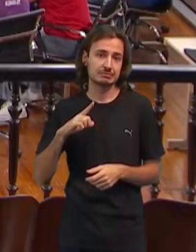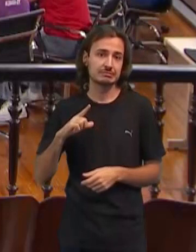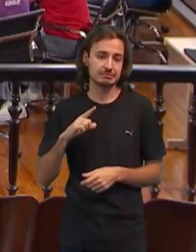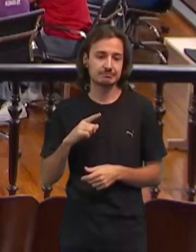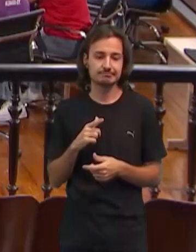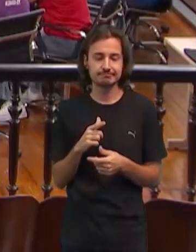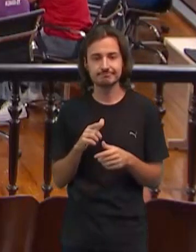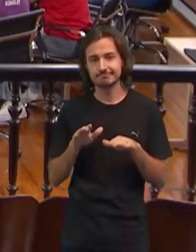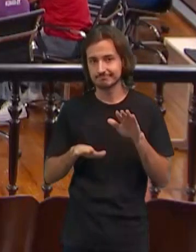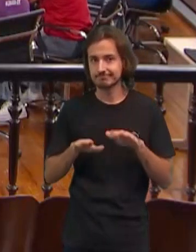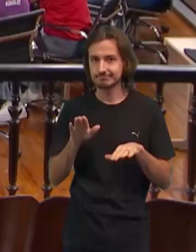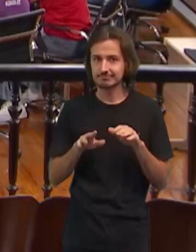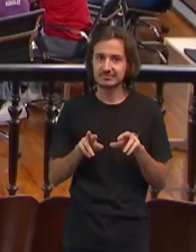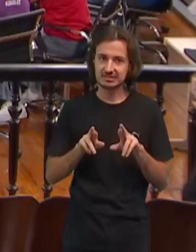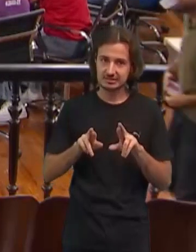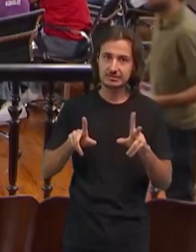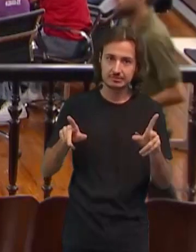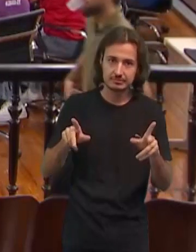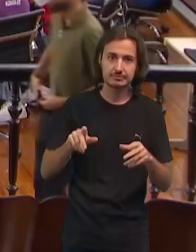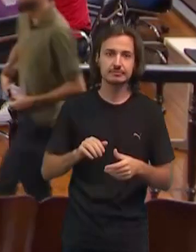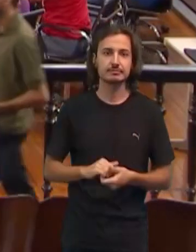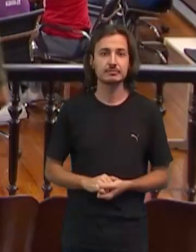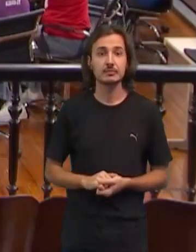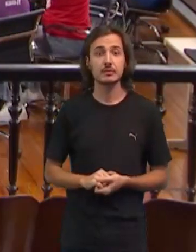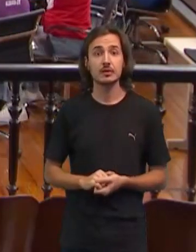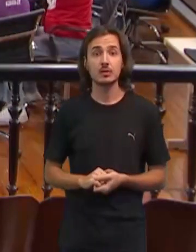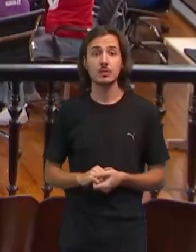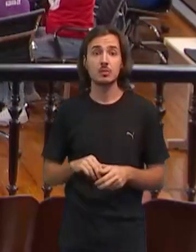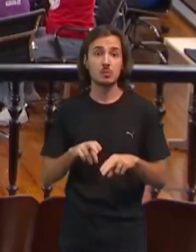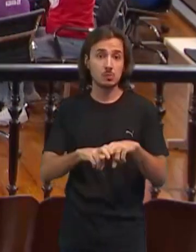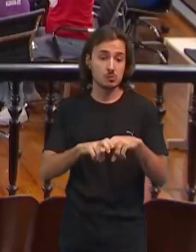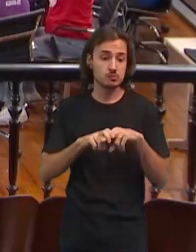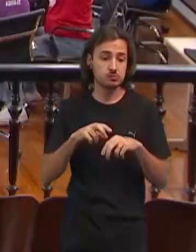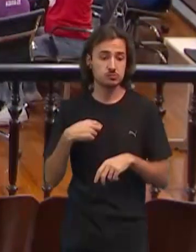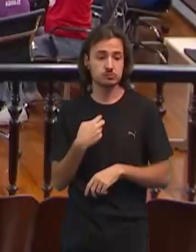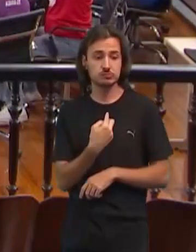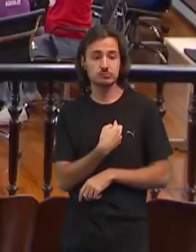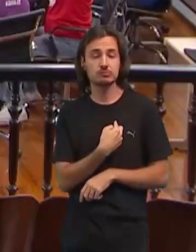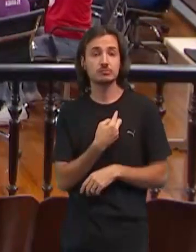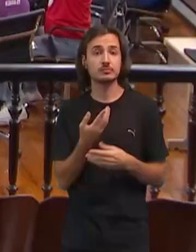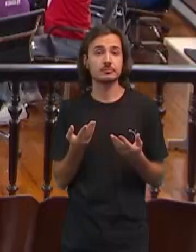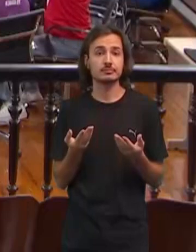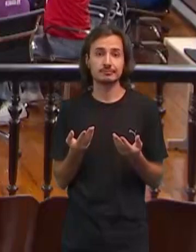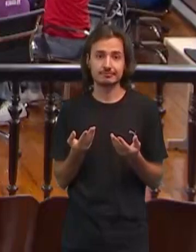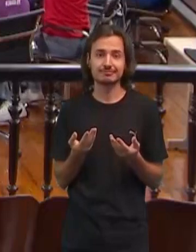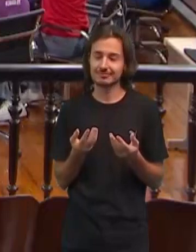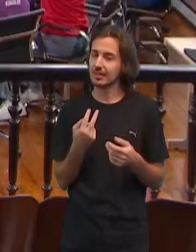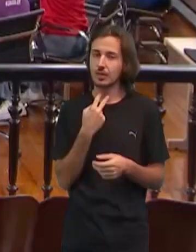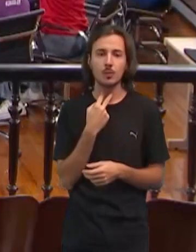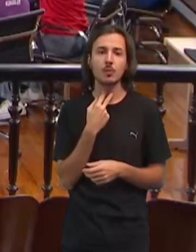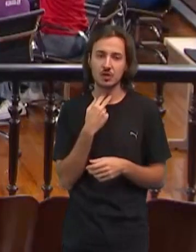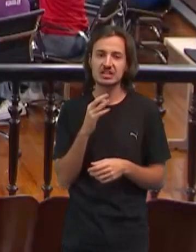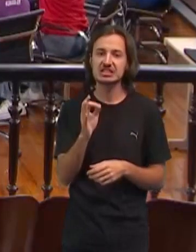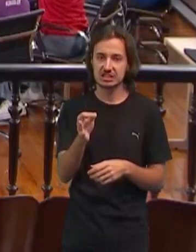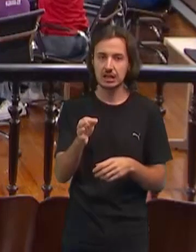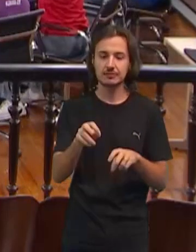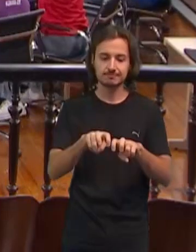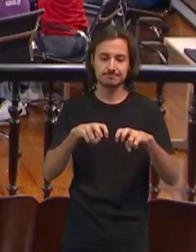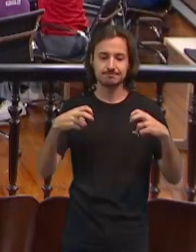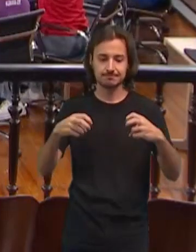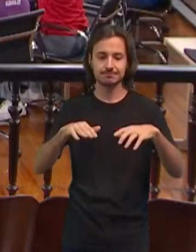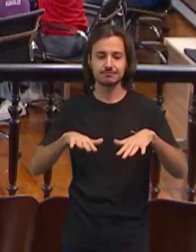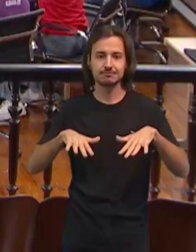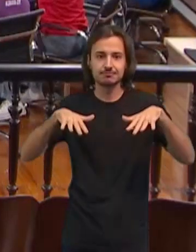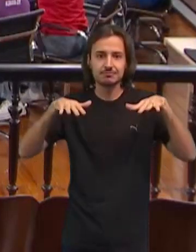né? Mas aí, no caso, a gente não pode colocar em apreciação do plenário, que é soberano, realmente é soberano, mas